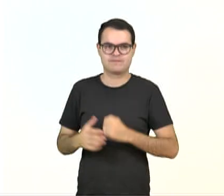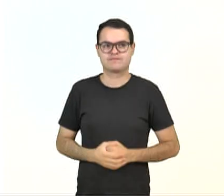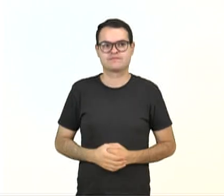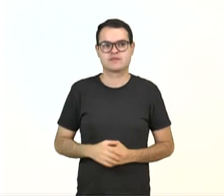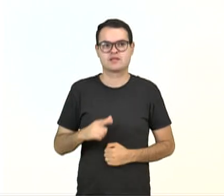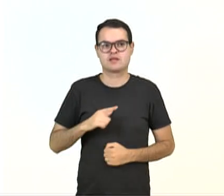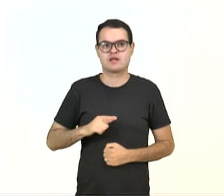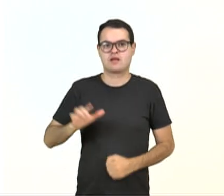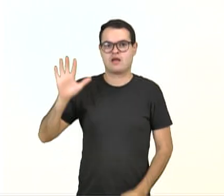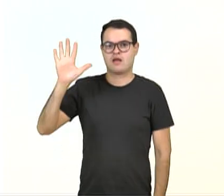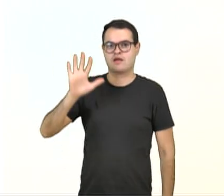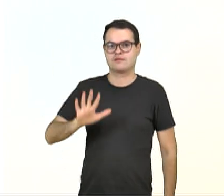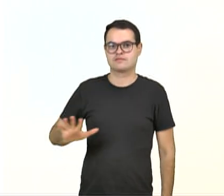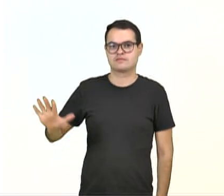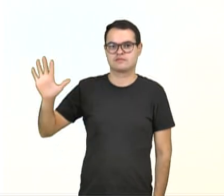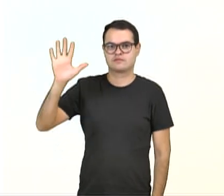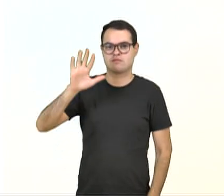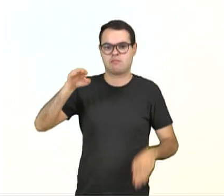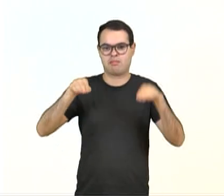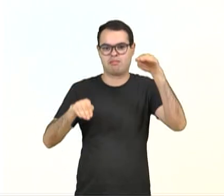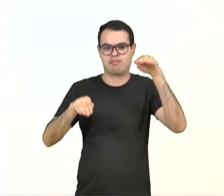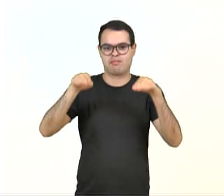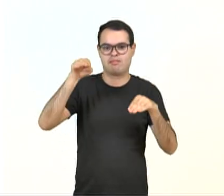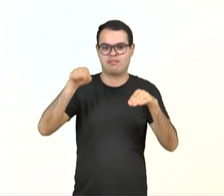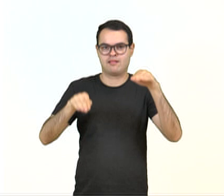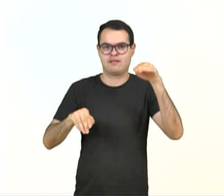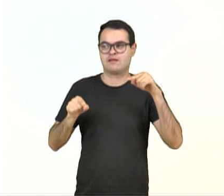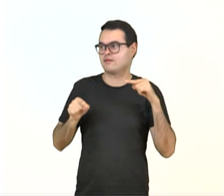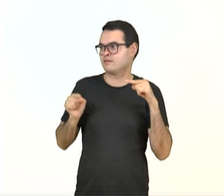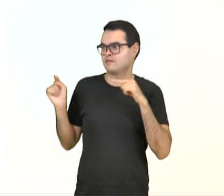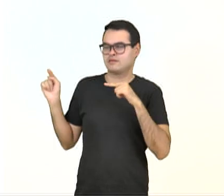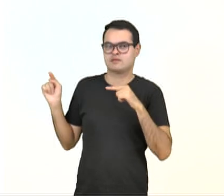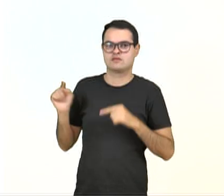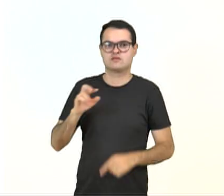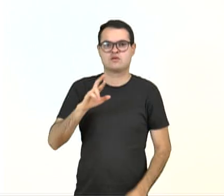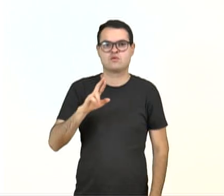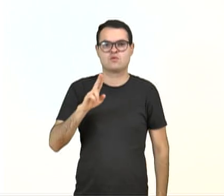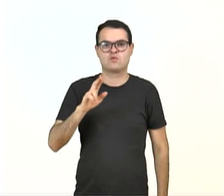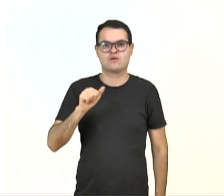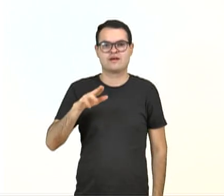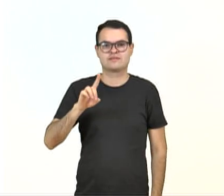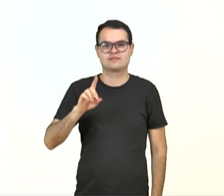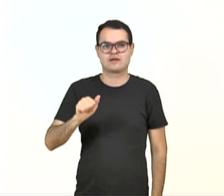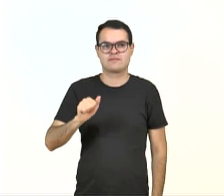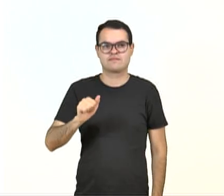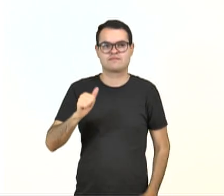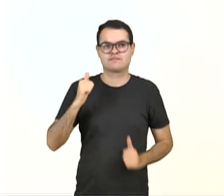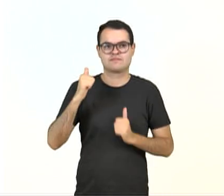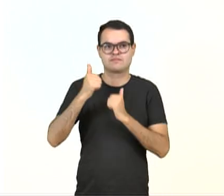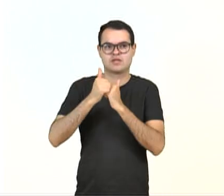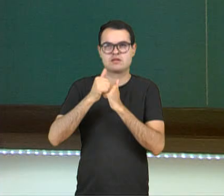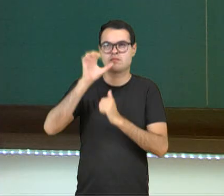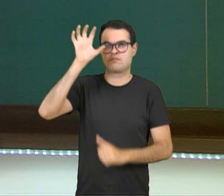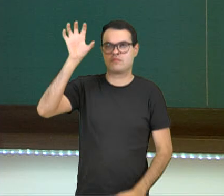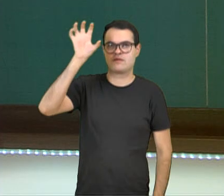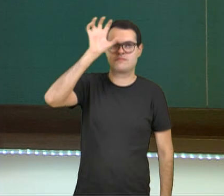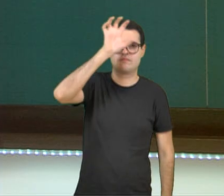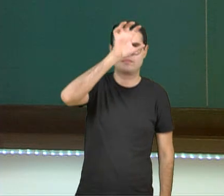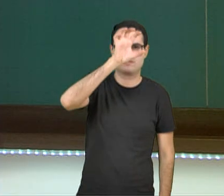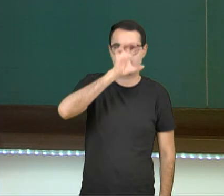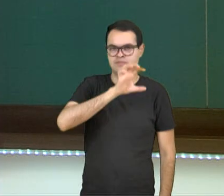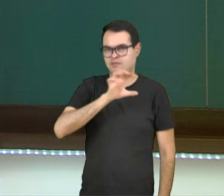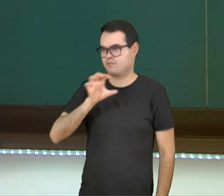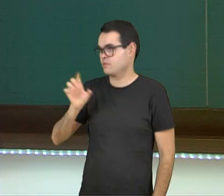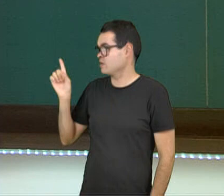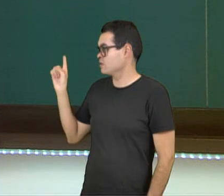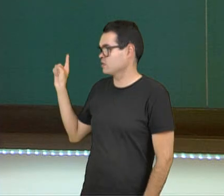é a região da instabilidade, ou seja, aqui em Ruanda. Quem fica próximo? Uganda, República Democrática